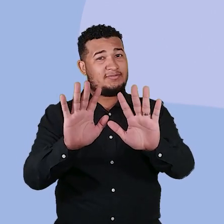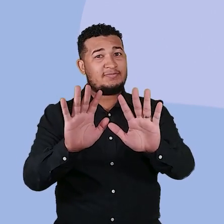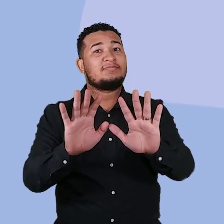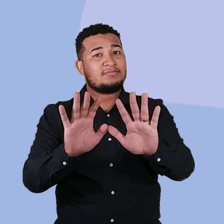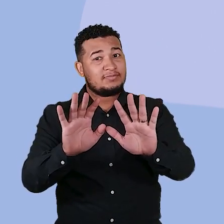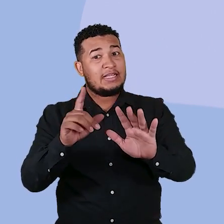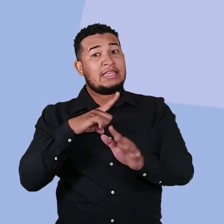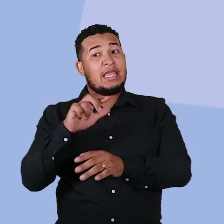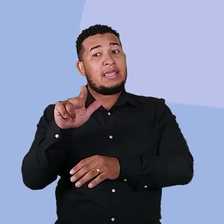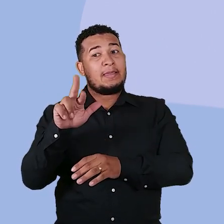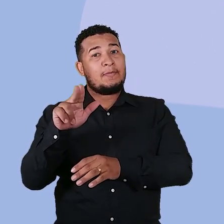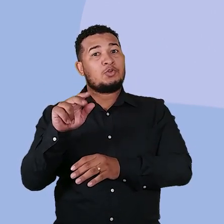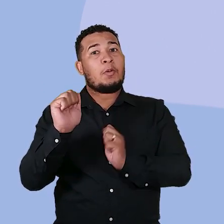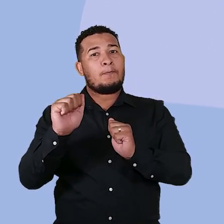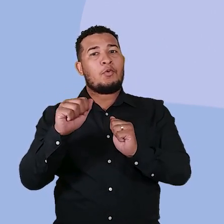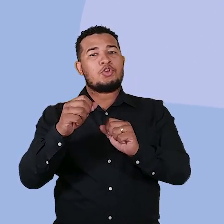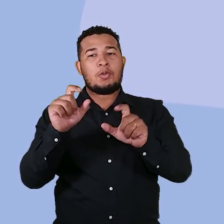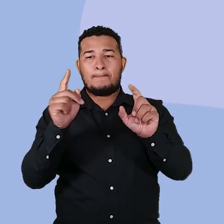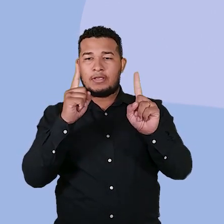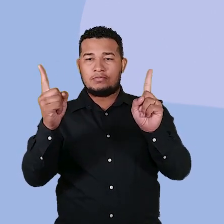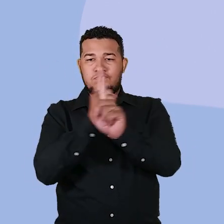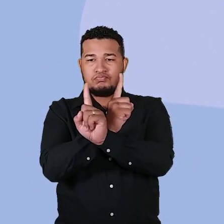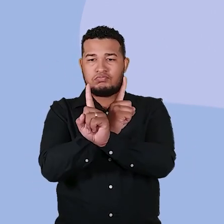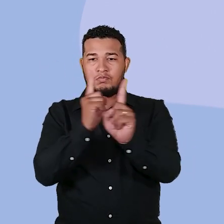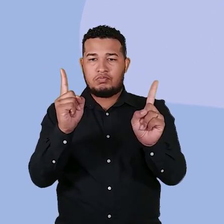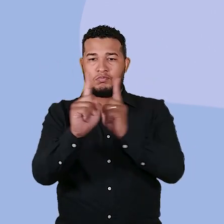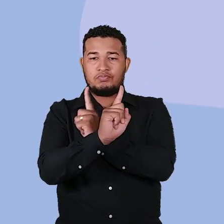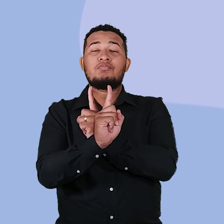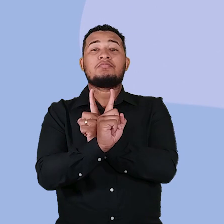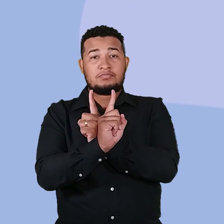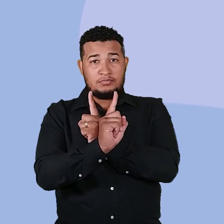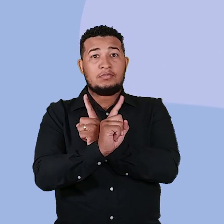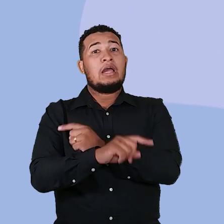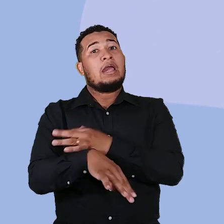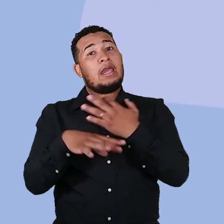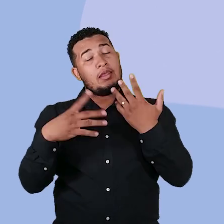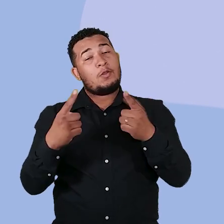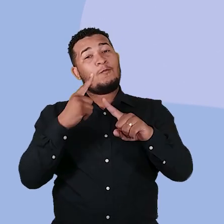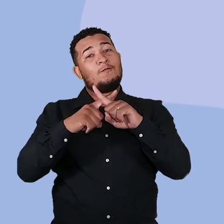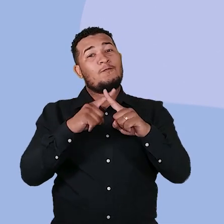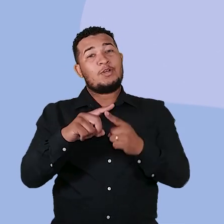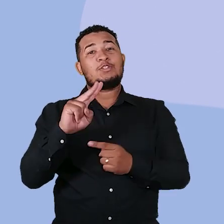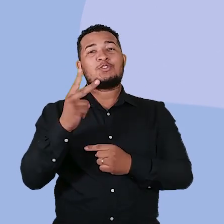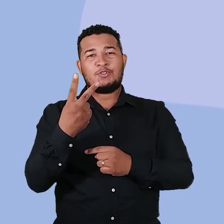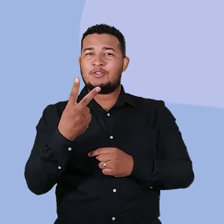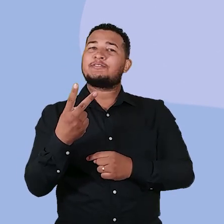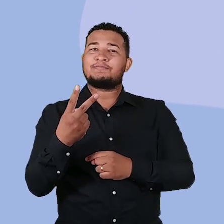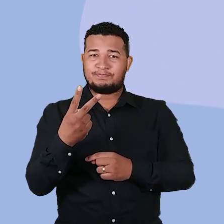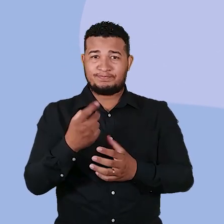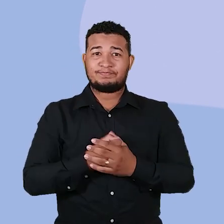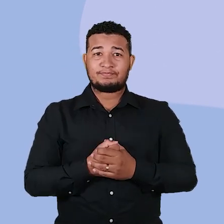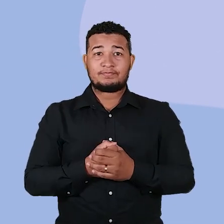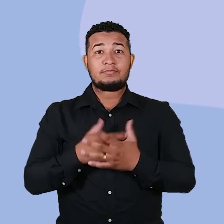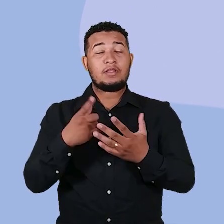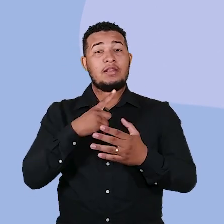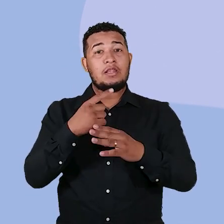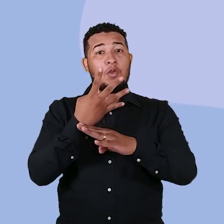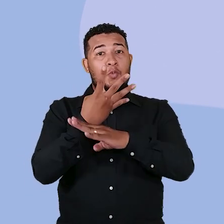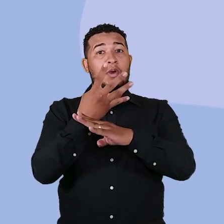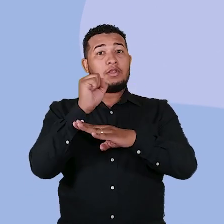24 o ovo os irmãos podem trocar de lugar entre se multiplicamos por 2